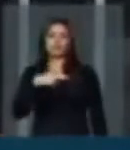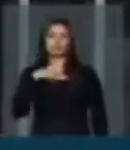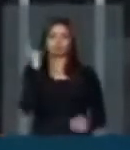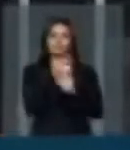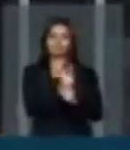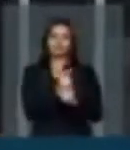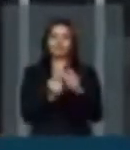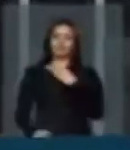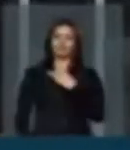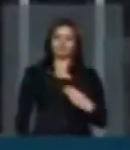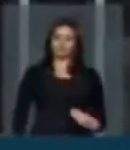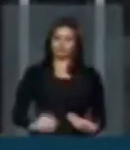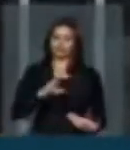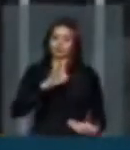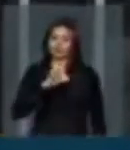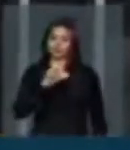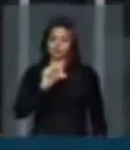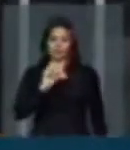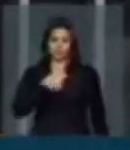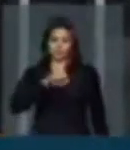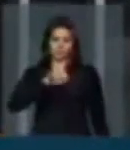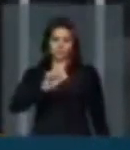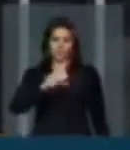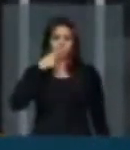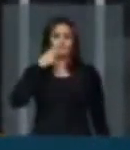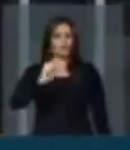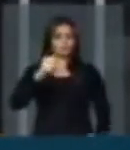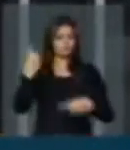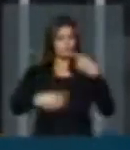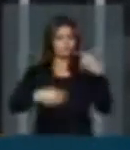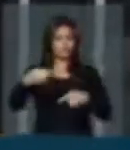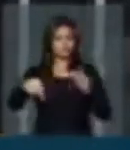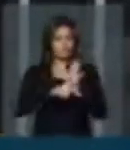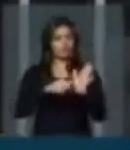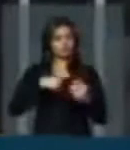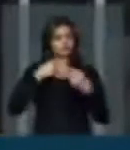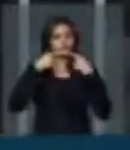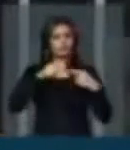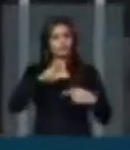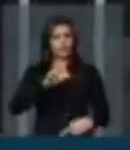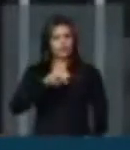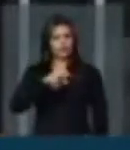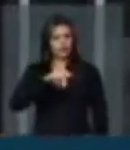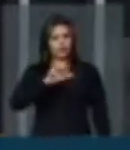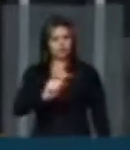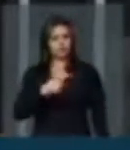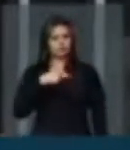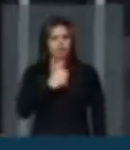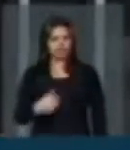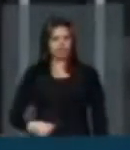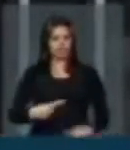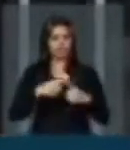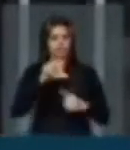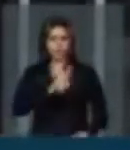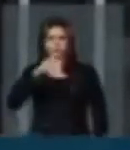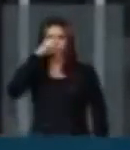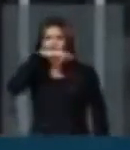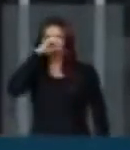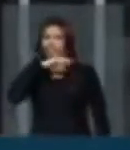Disse o ministro Celso de Mello: estamos tratando de macrodelinquência governamental, da utilização